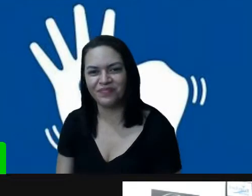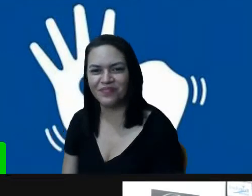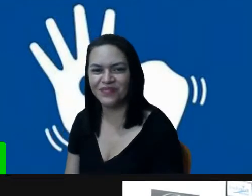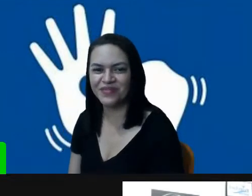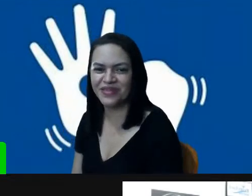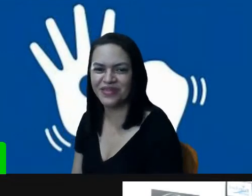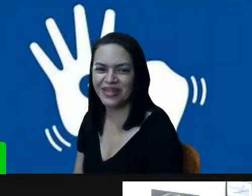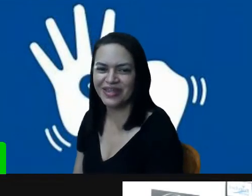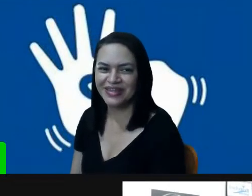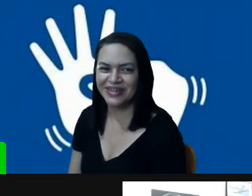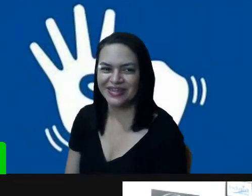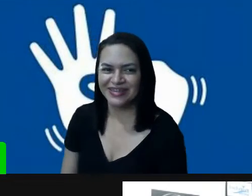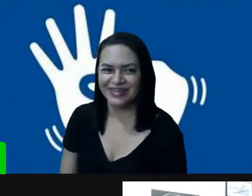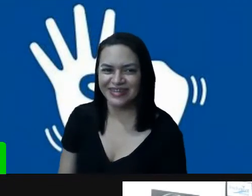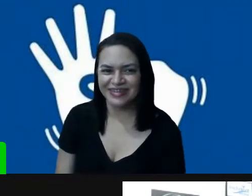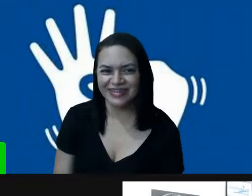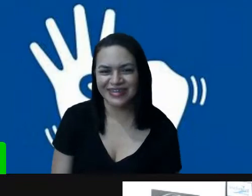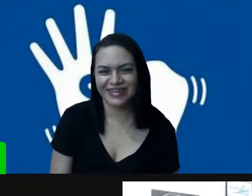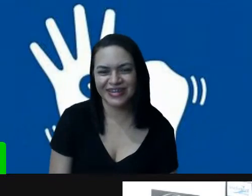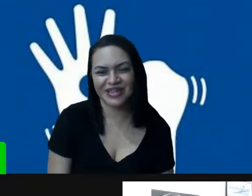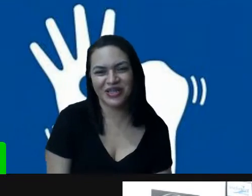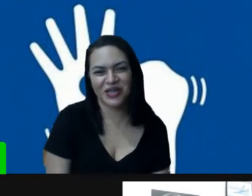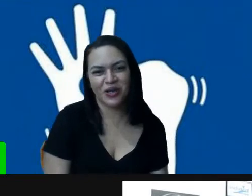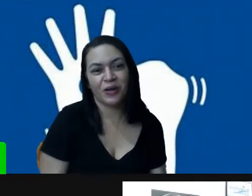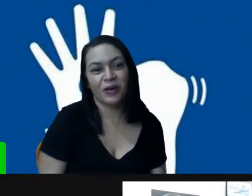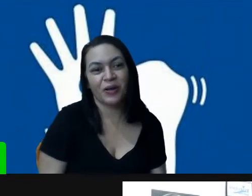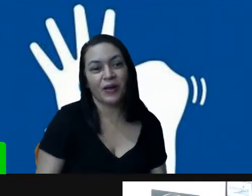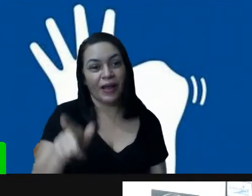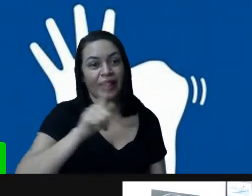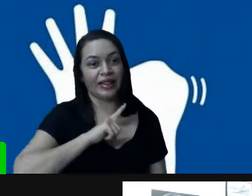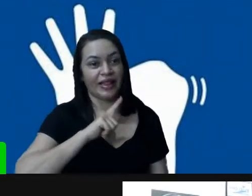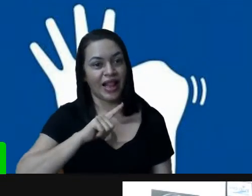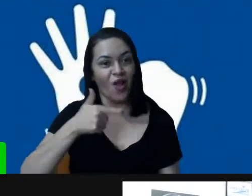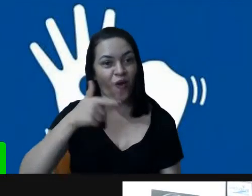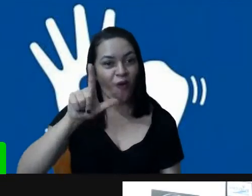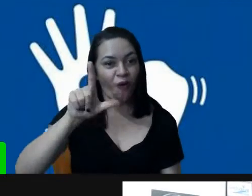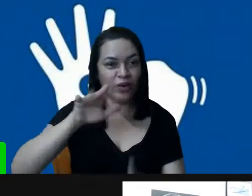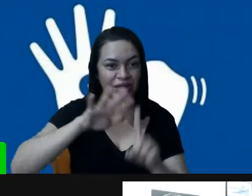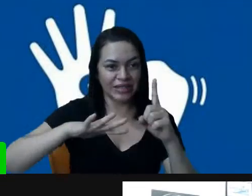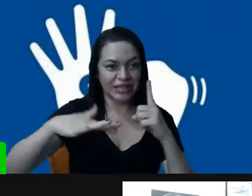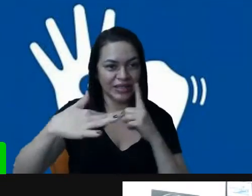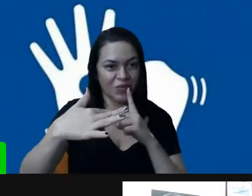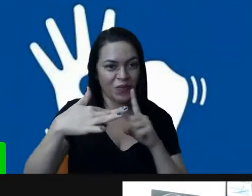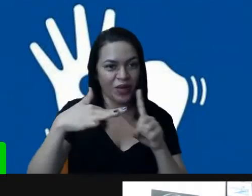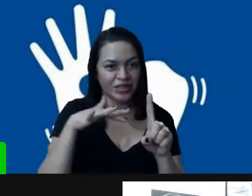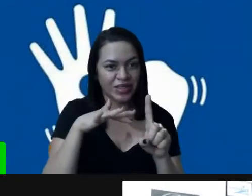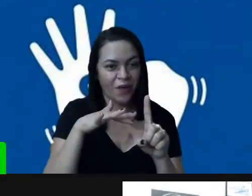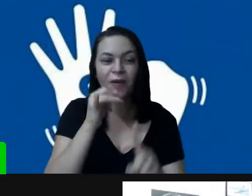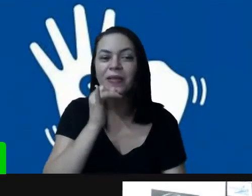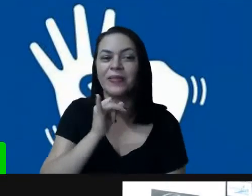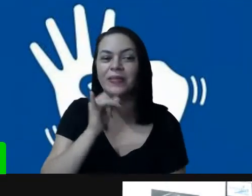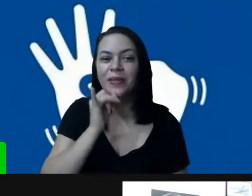E ainda tem outra situação. Eu sei que tu tem encerrando, mas outra situação